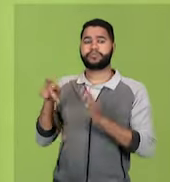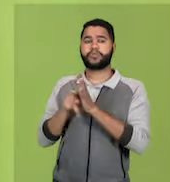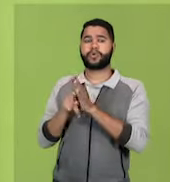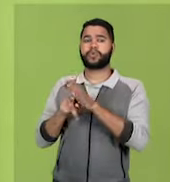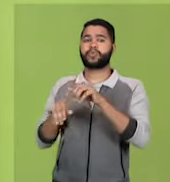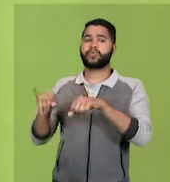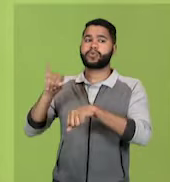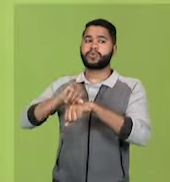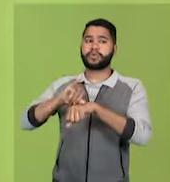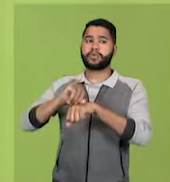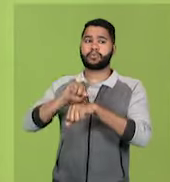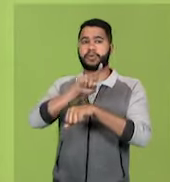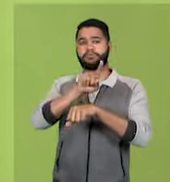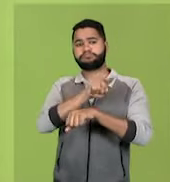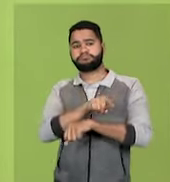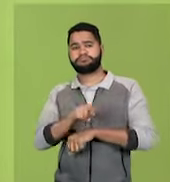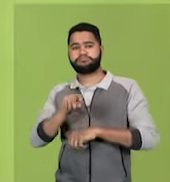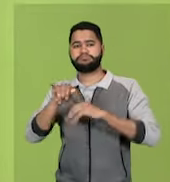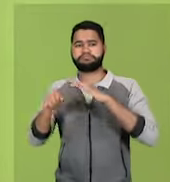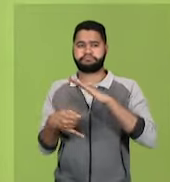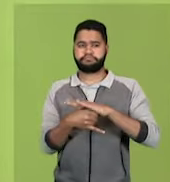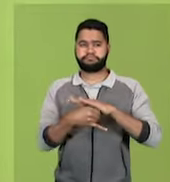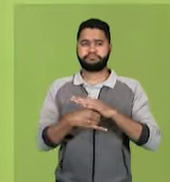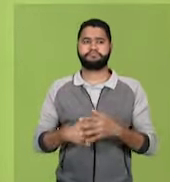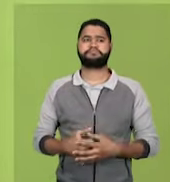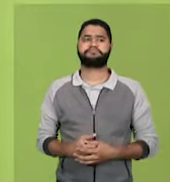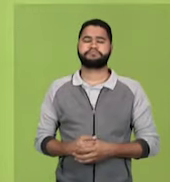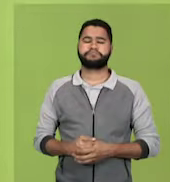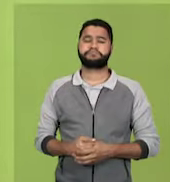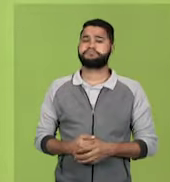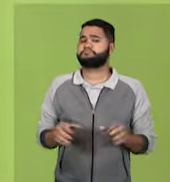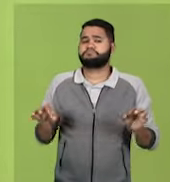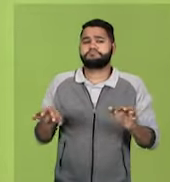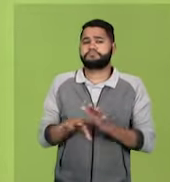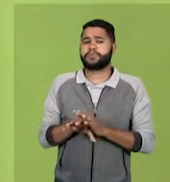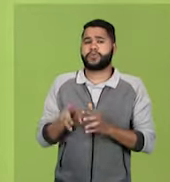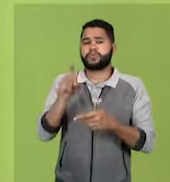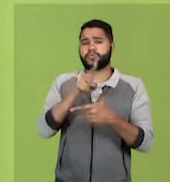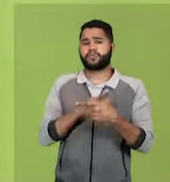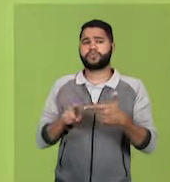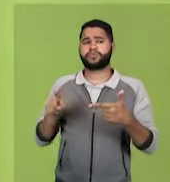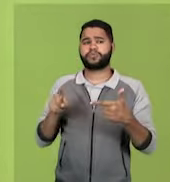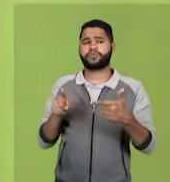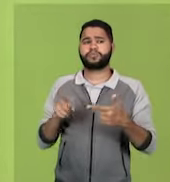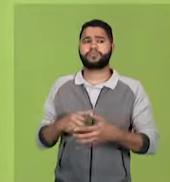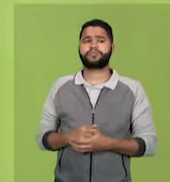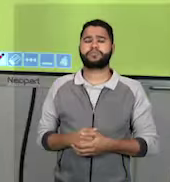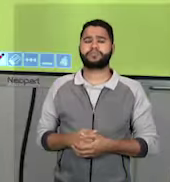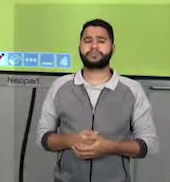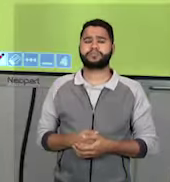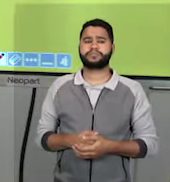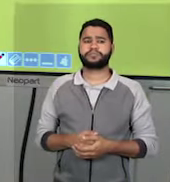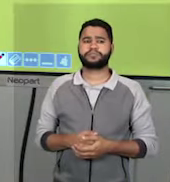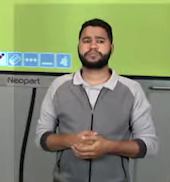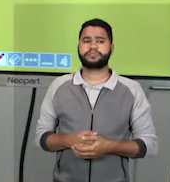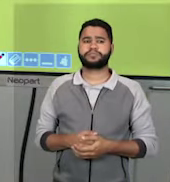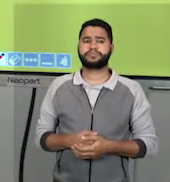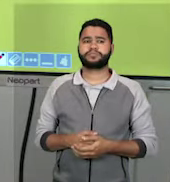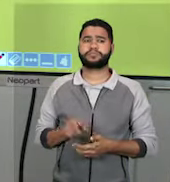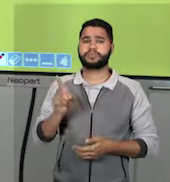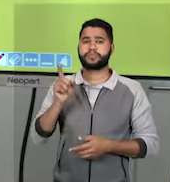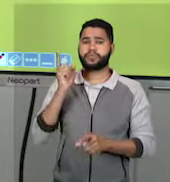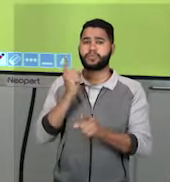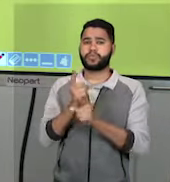cima e esse valor no logaritmando de baixo. Pronto, faço a divisão entre eles. Encontro esse